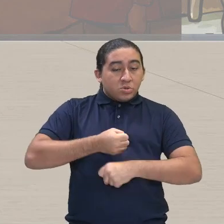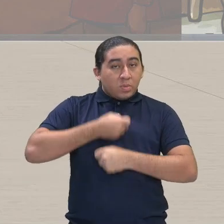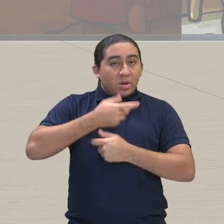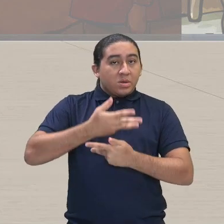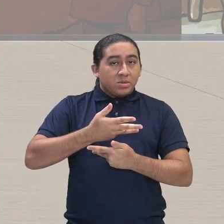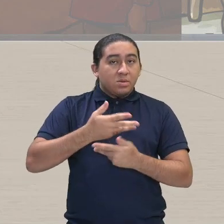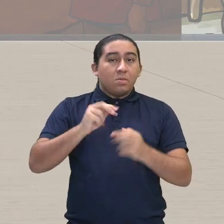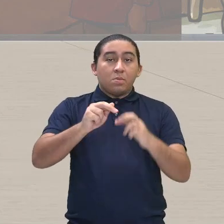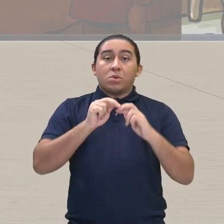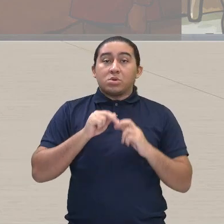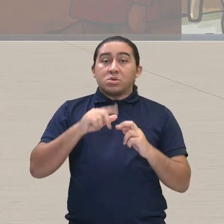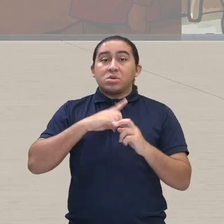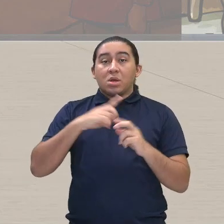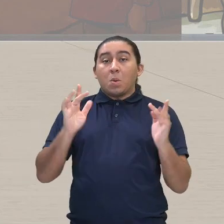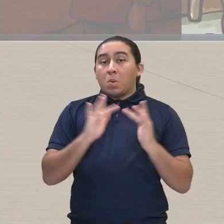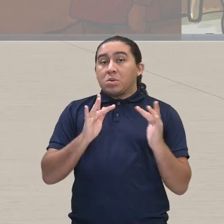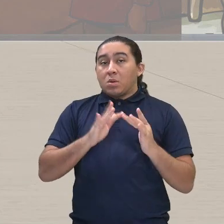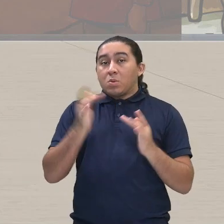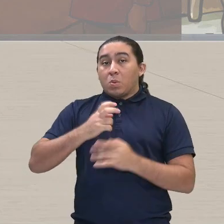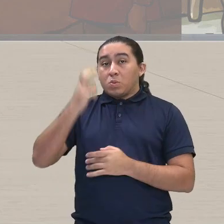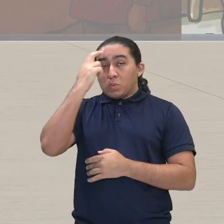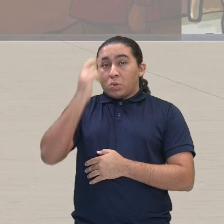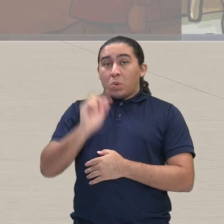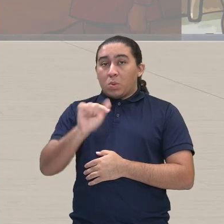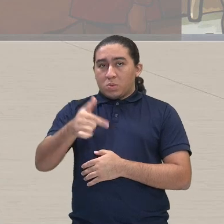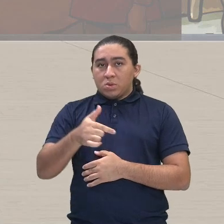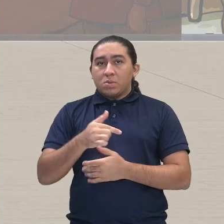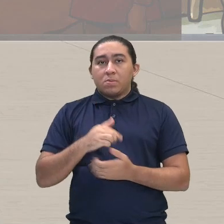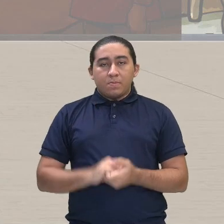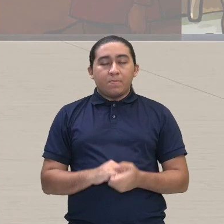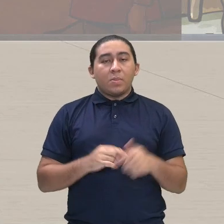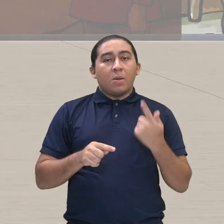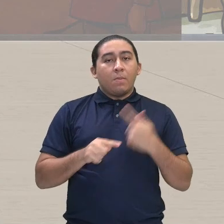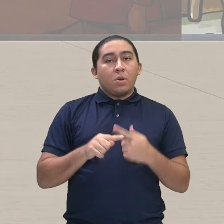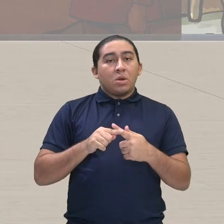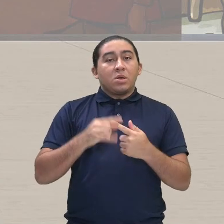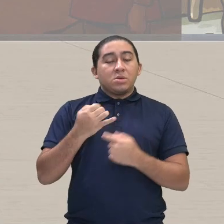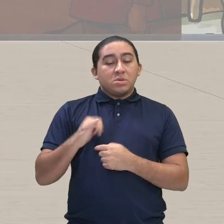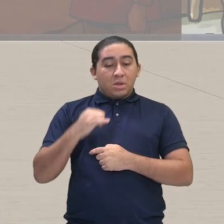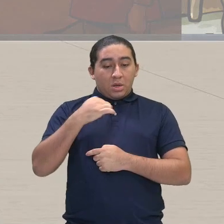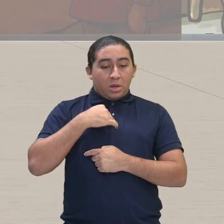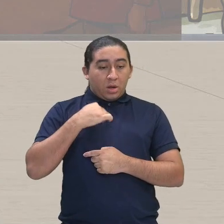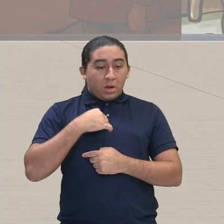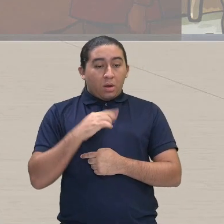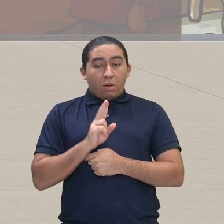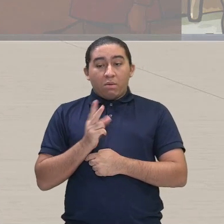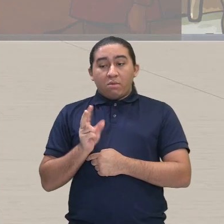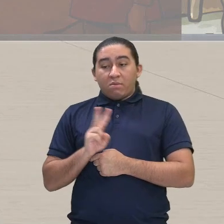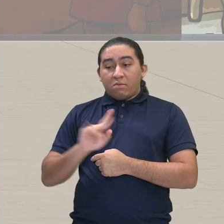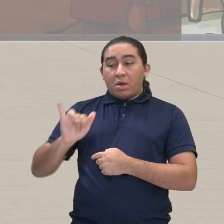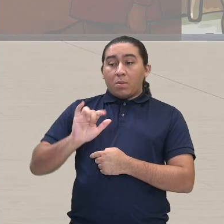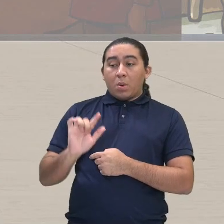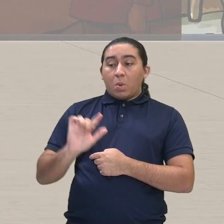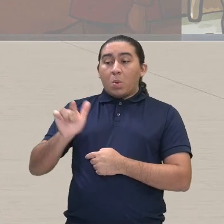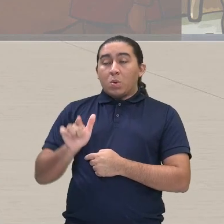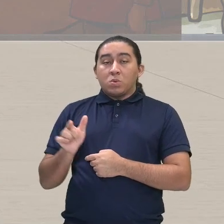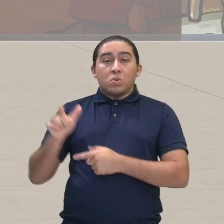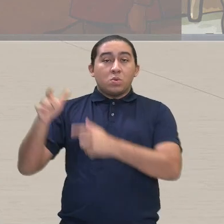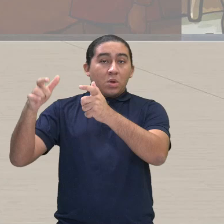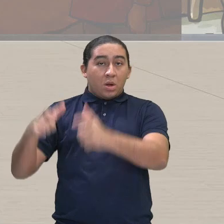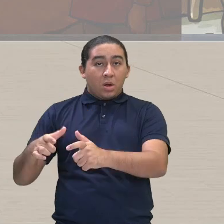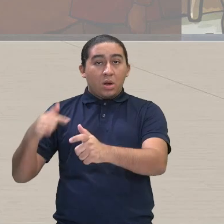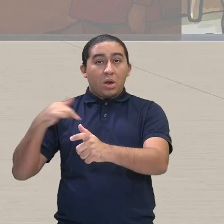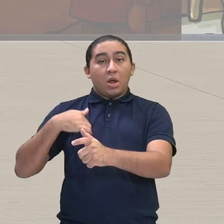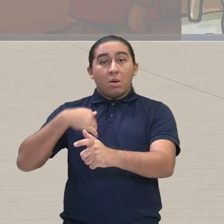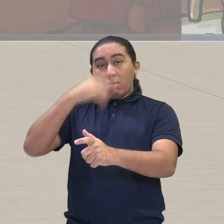vai haver essa dinamização de quê? De cultura, porque para onde eu for, eu sempre vou ser brasileiro, vou ter o meu jeito de